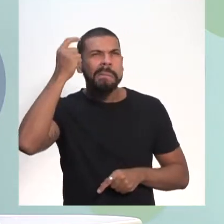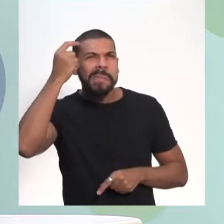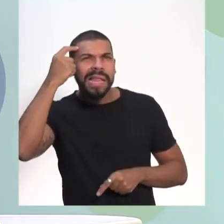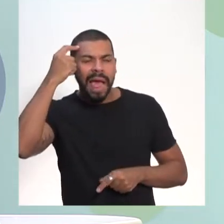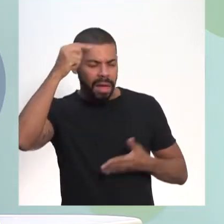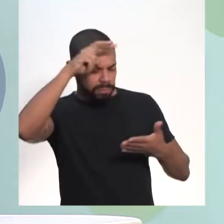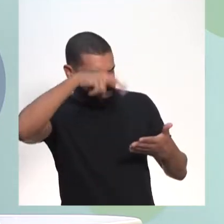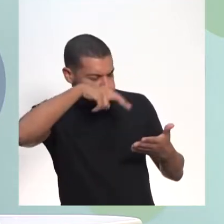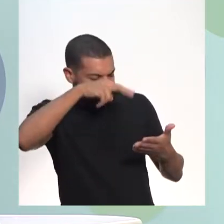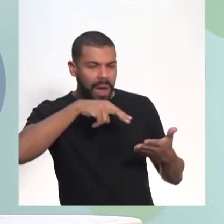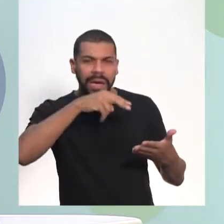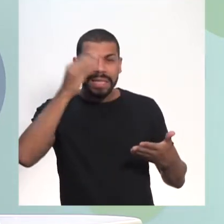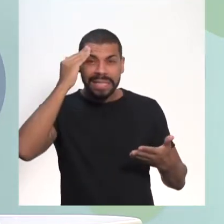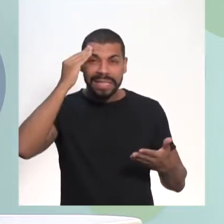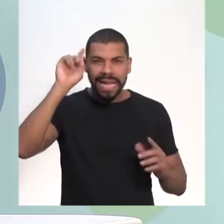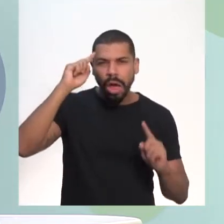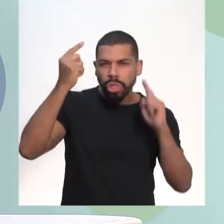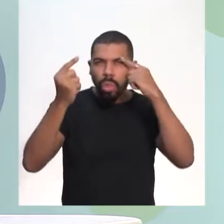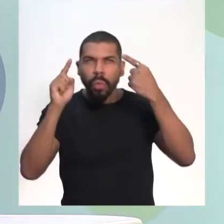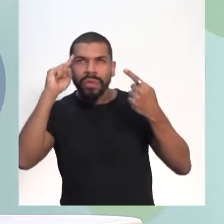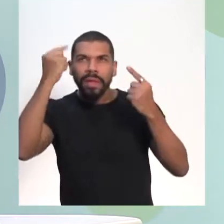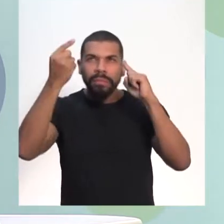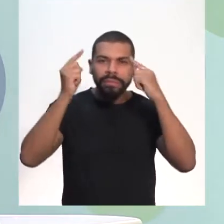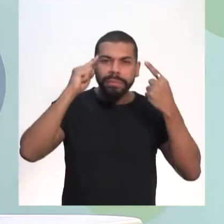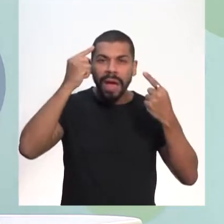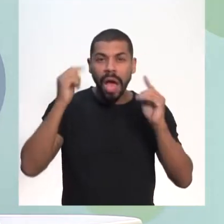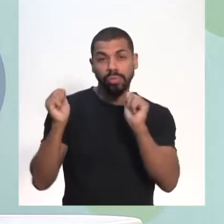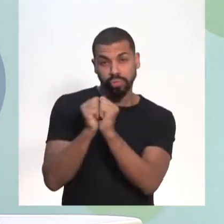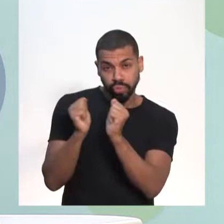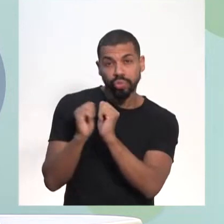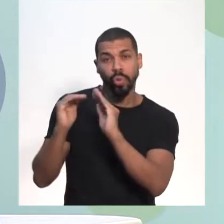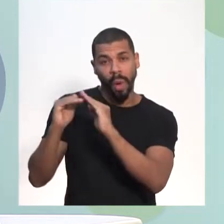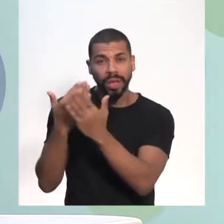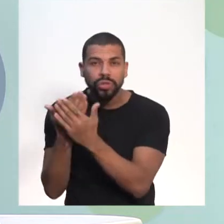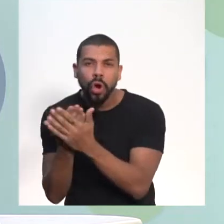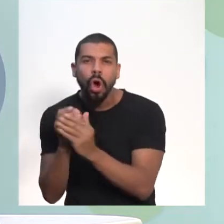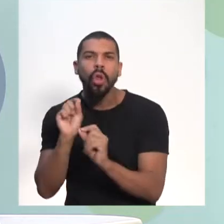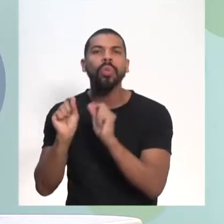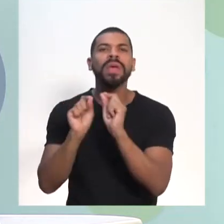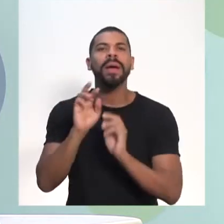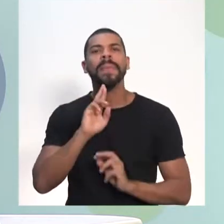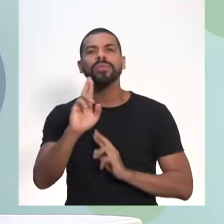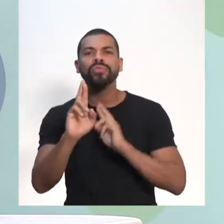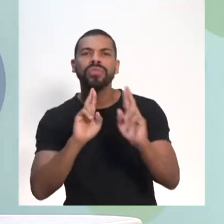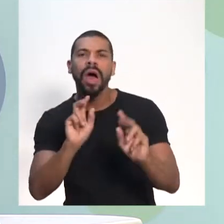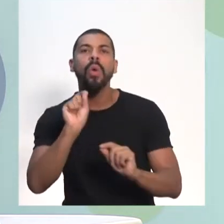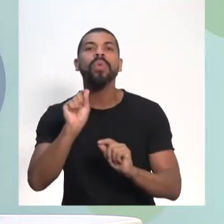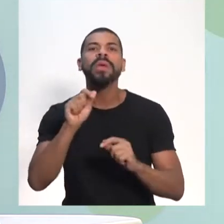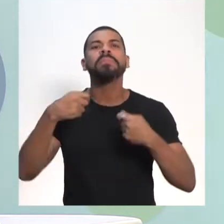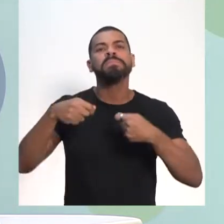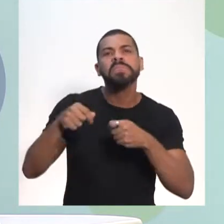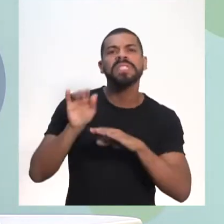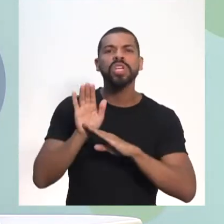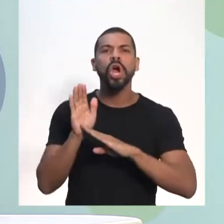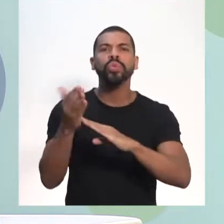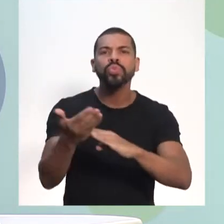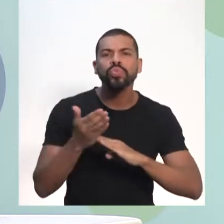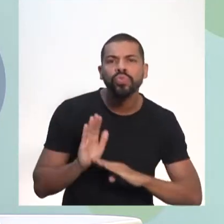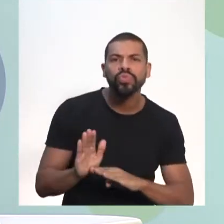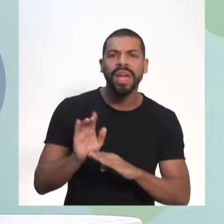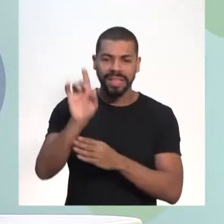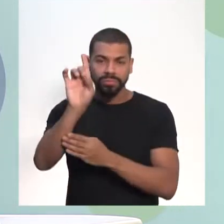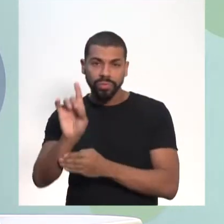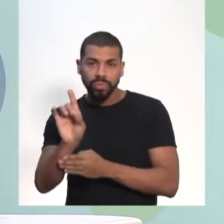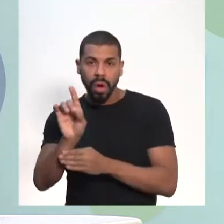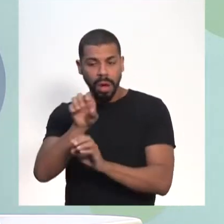crítica, levantar as dúvidas, verificar o que a própria escola consegue responder, o que ela precisa de ajuda da diretoria de ensino ou ajuda aqui